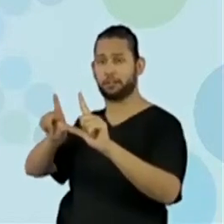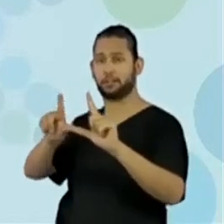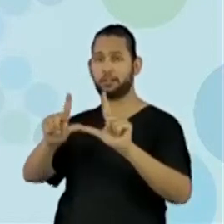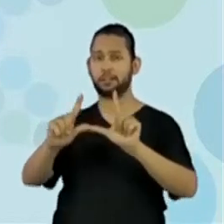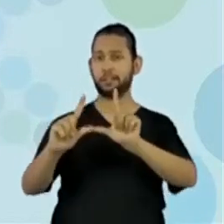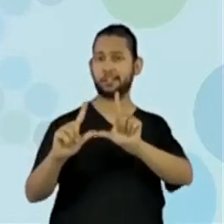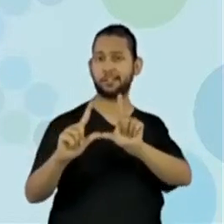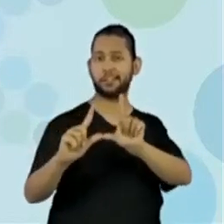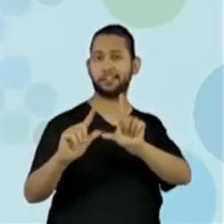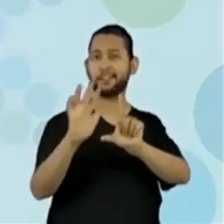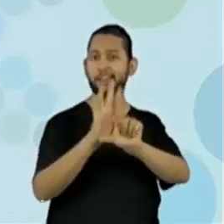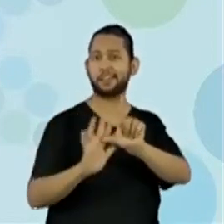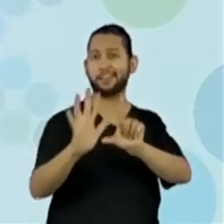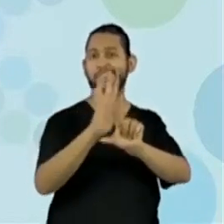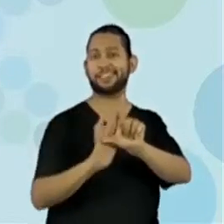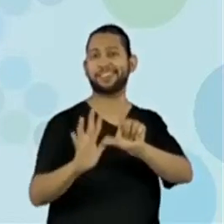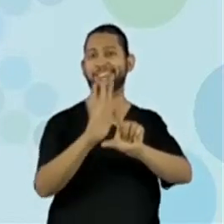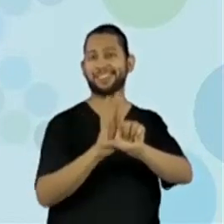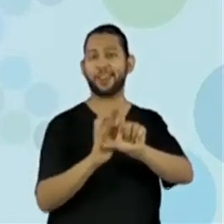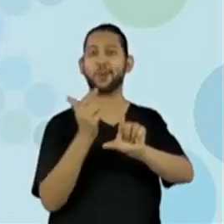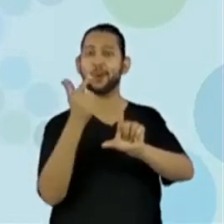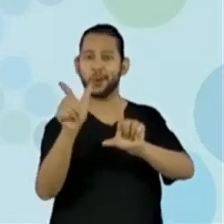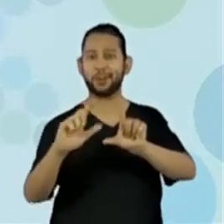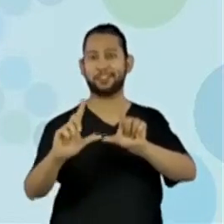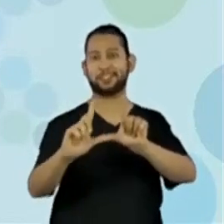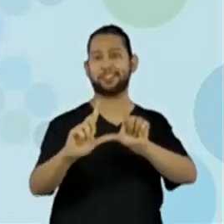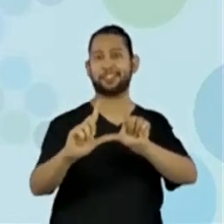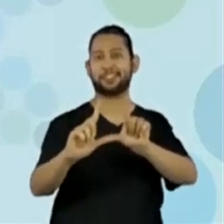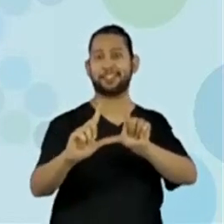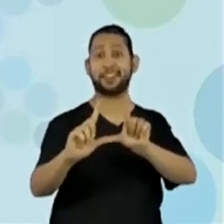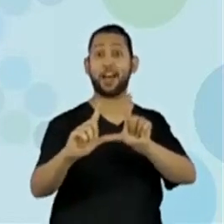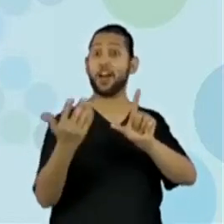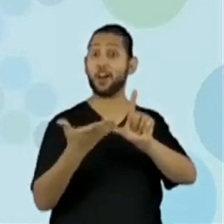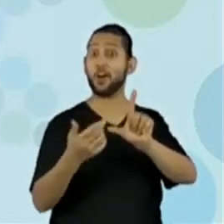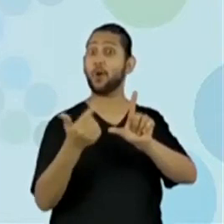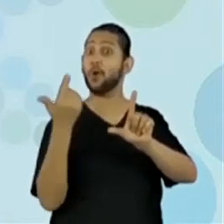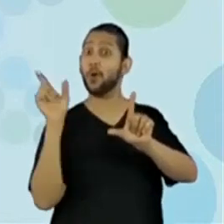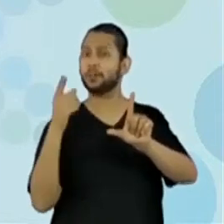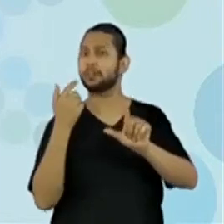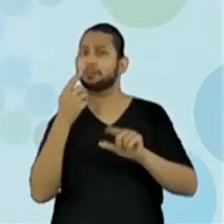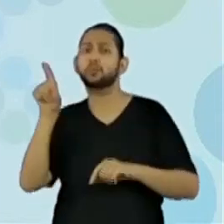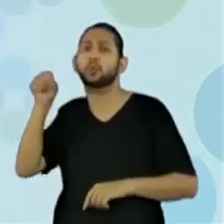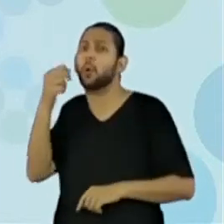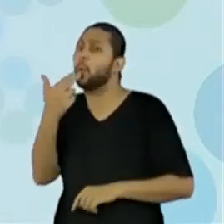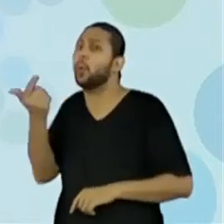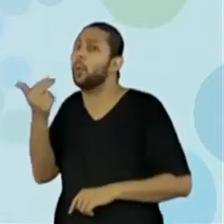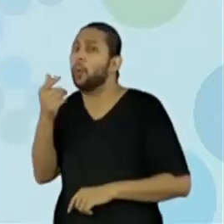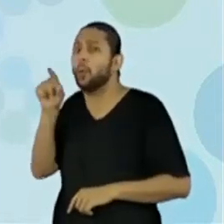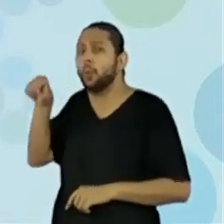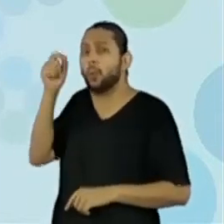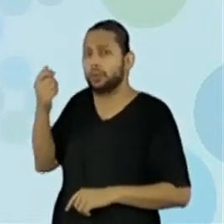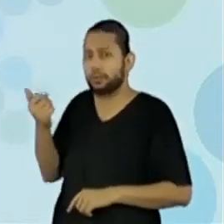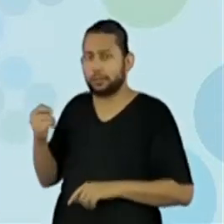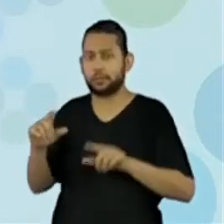aqui eu tenho outra face. E se eu olho para cá, ó, eu vou colocar de outra cor,